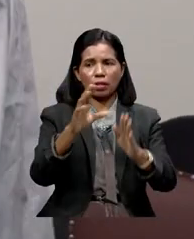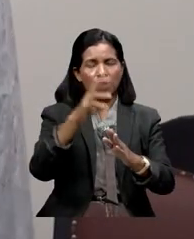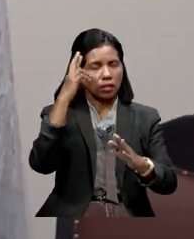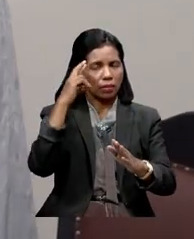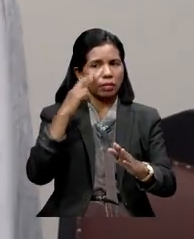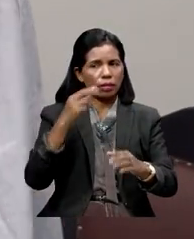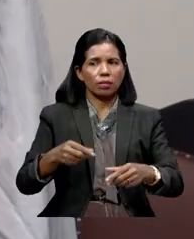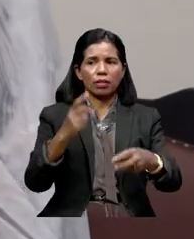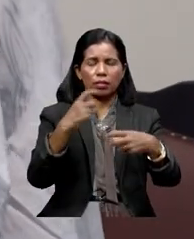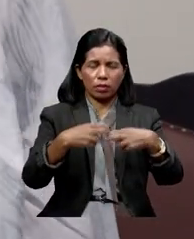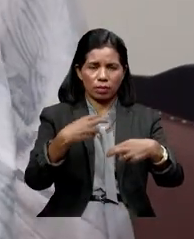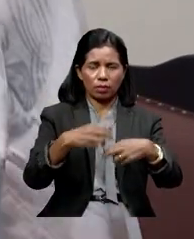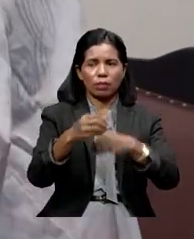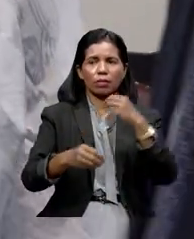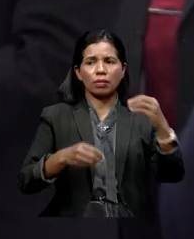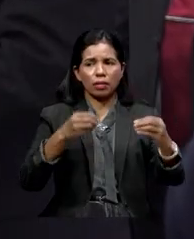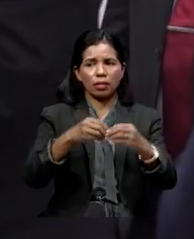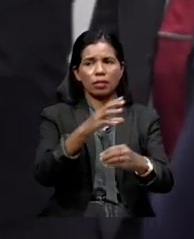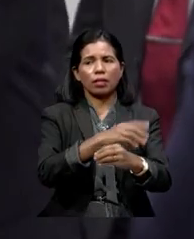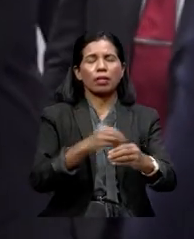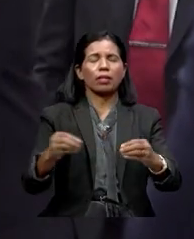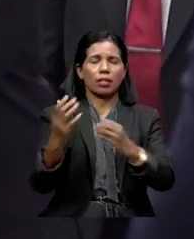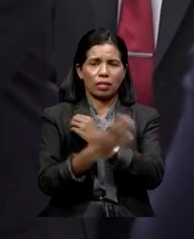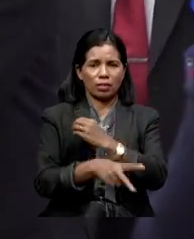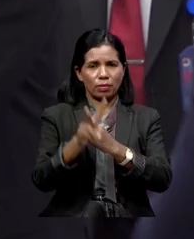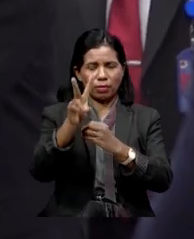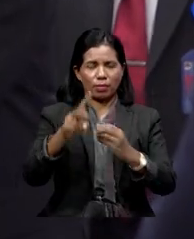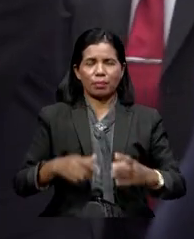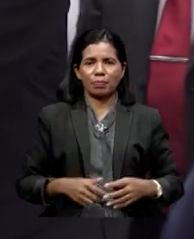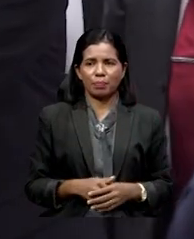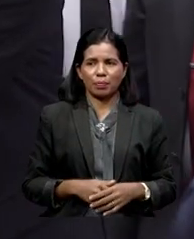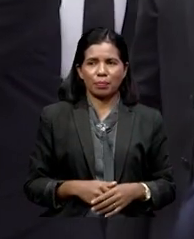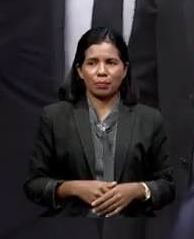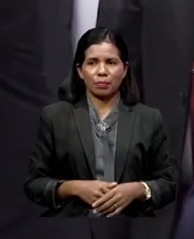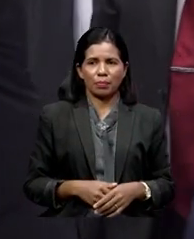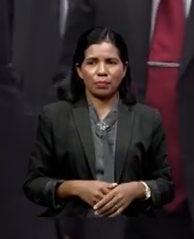discute com a relação bilateral entre Rei Rua. Derek Ximenes, Gêmeo.